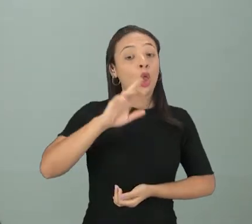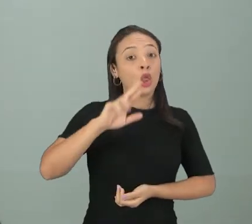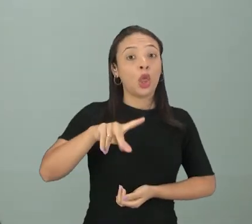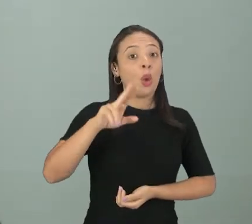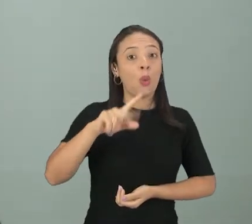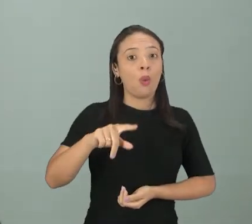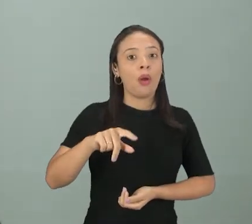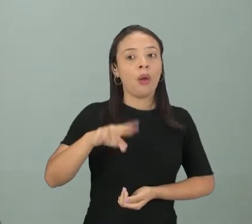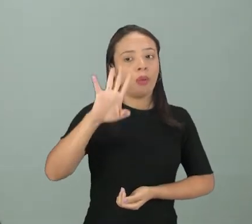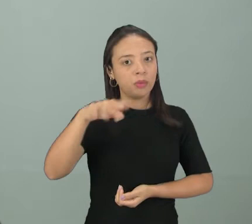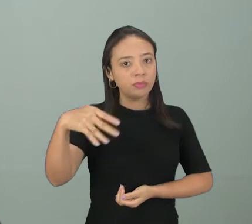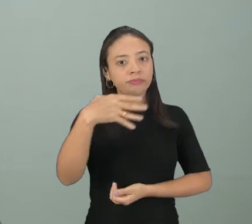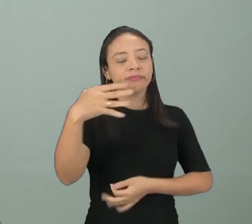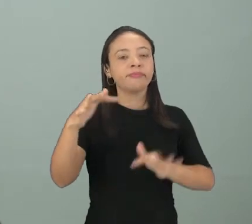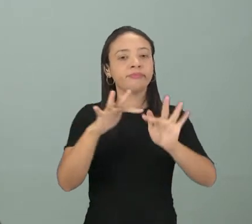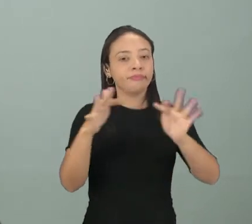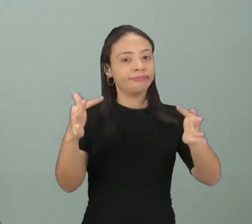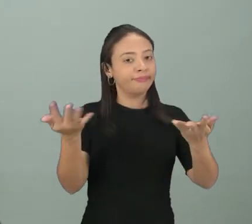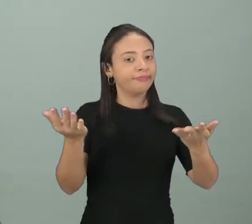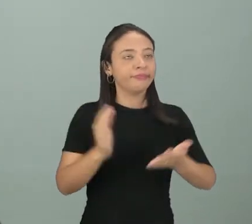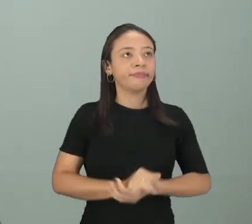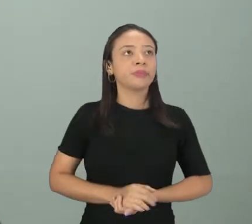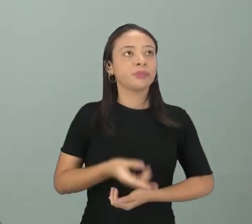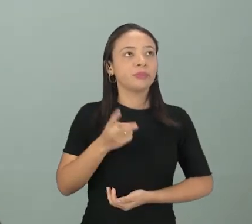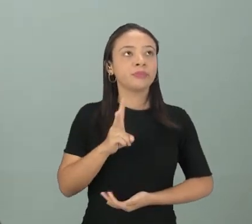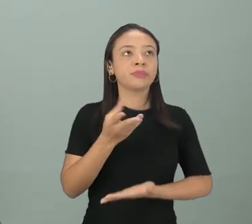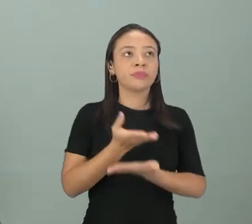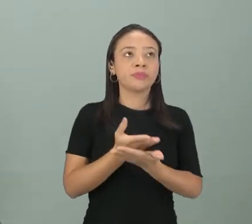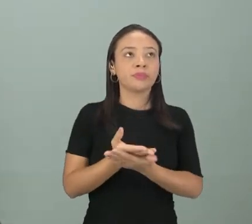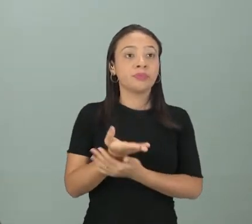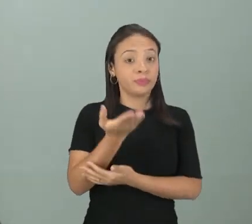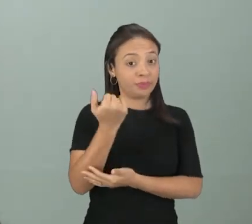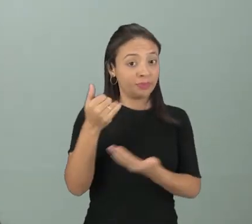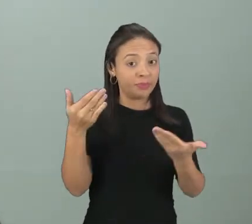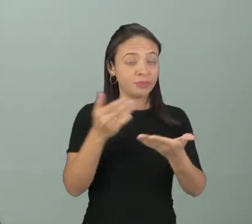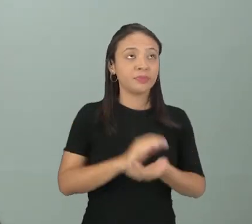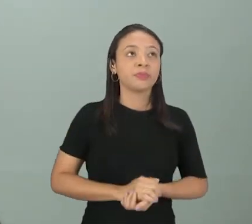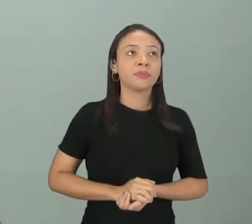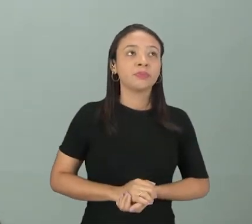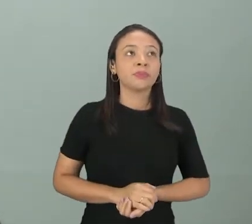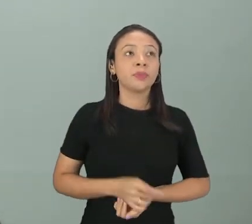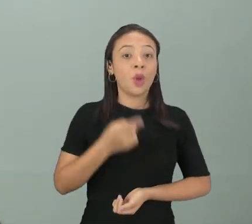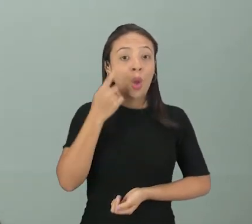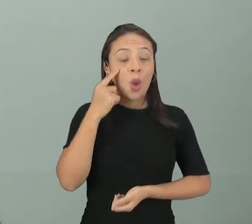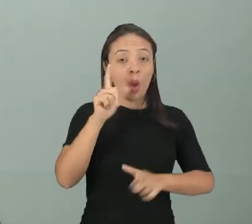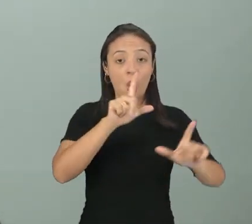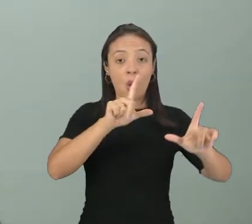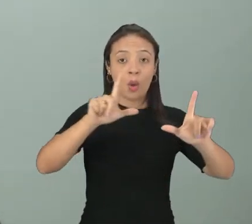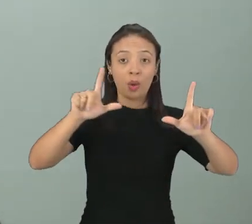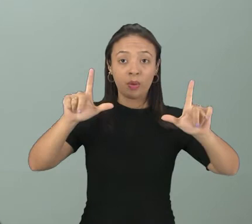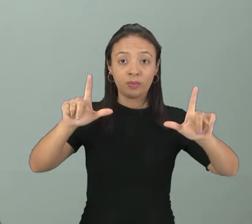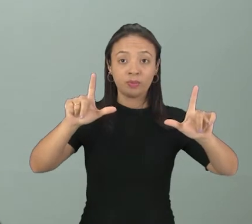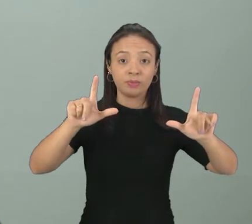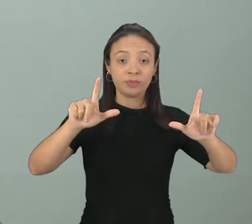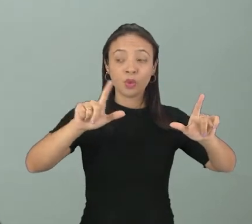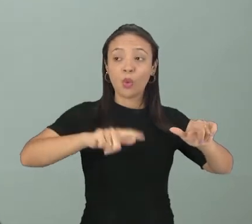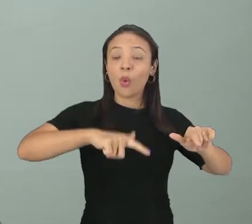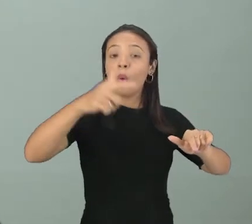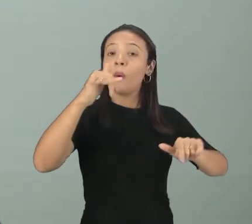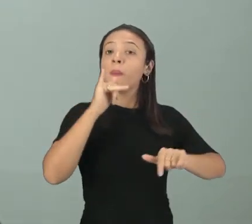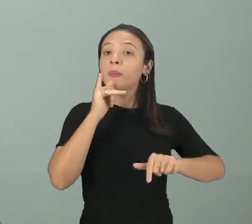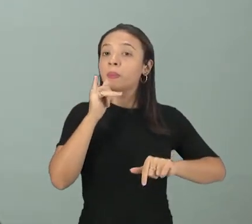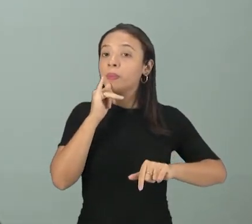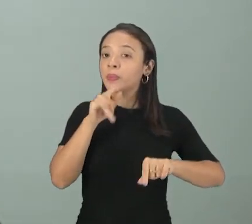era uma tabela simples certo vamos continuar estudando Vamos Zoar Vamos para o nosso cartaz e vamos ver o nosso outro